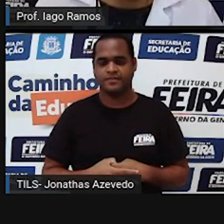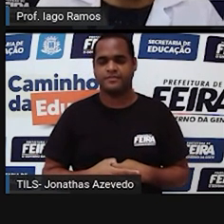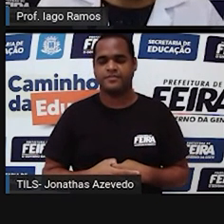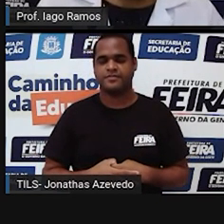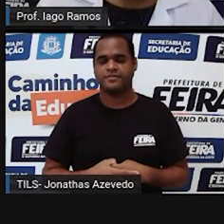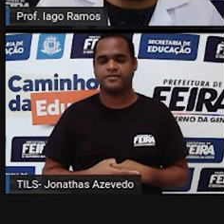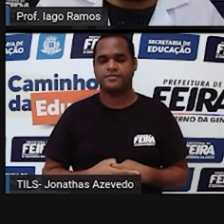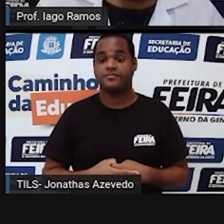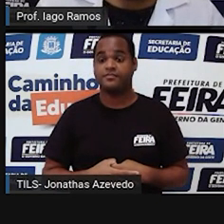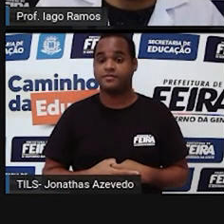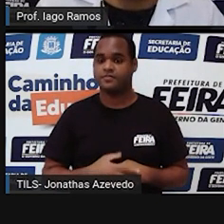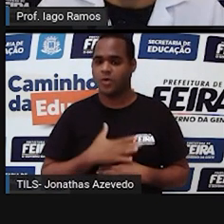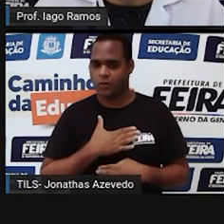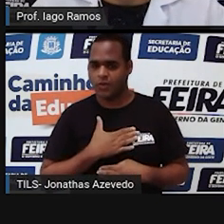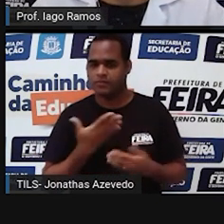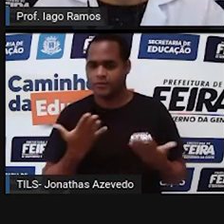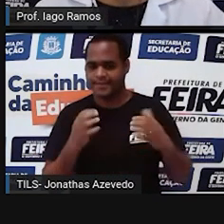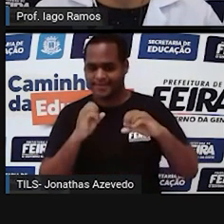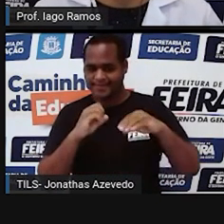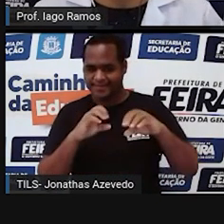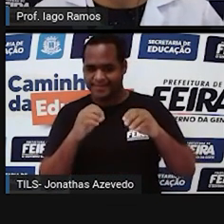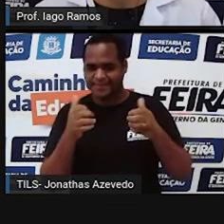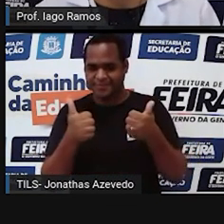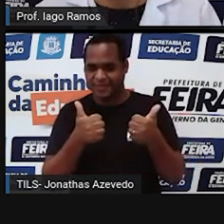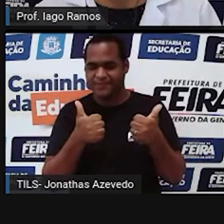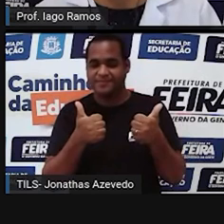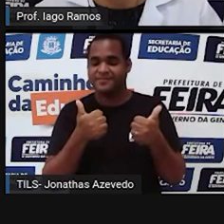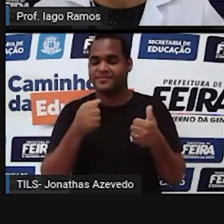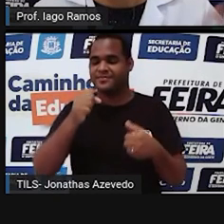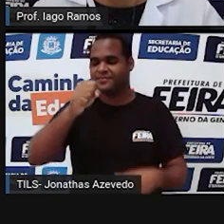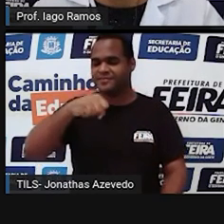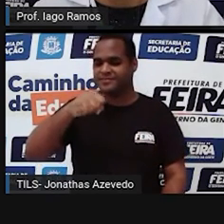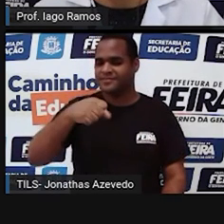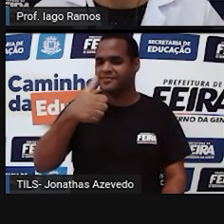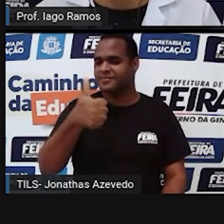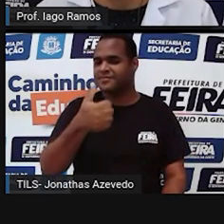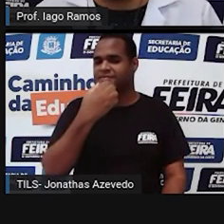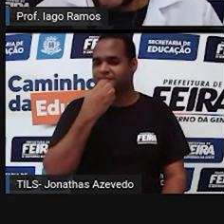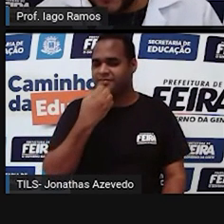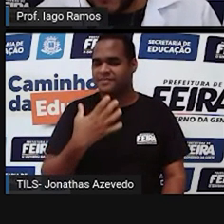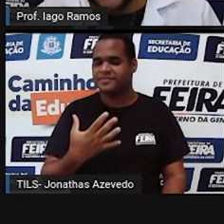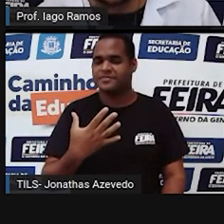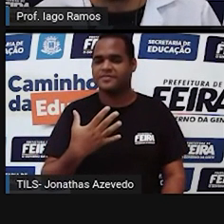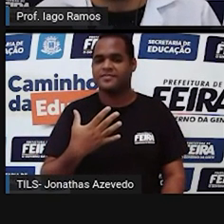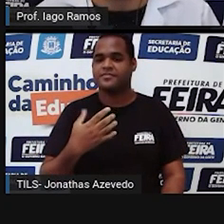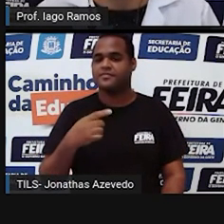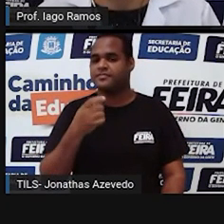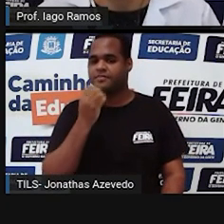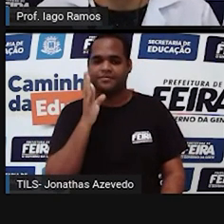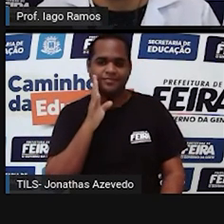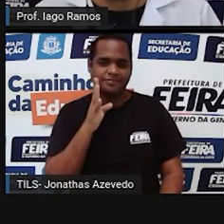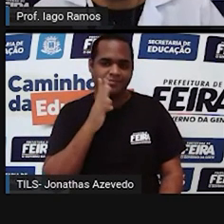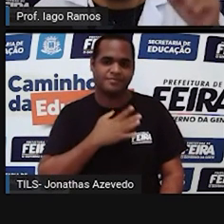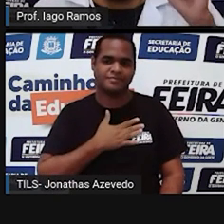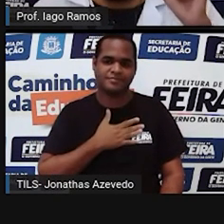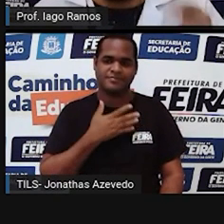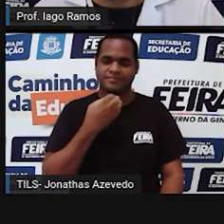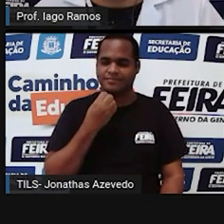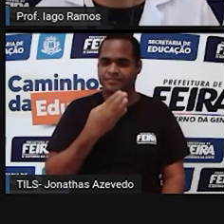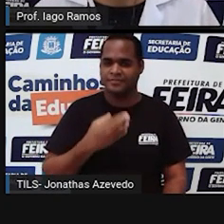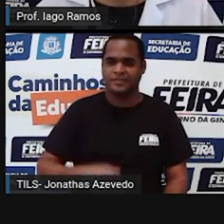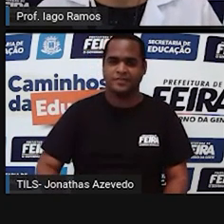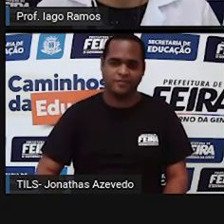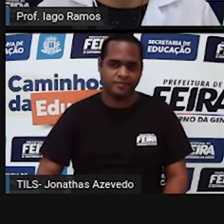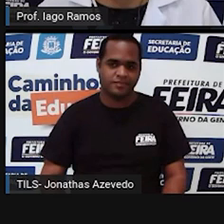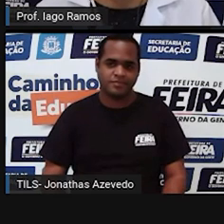Bom, curtiu a nossa aula? Eu espero que sim. Para nós foi uma honra estar aqui com vocês mais uma vez.